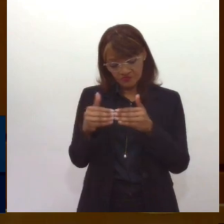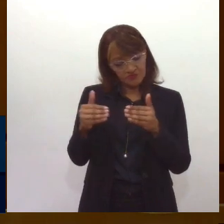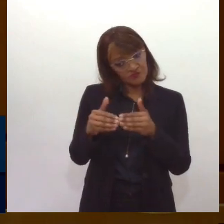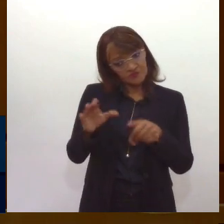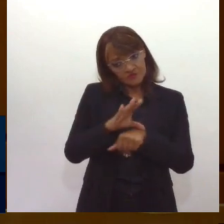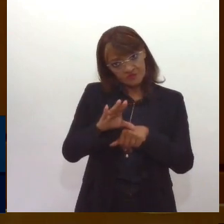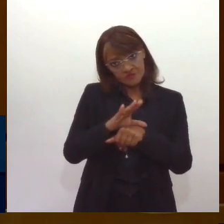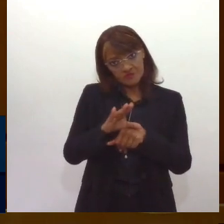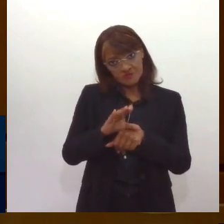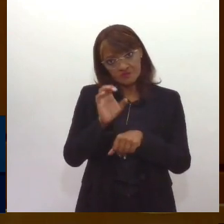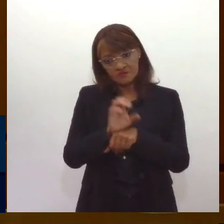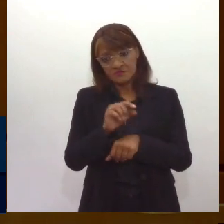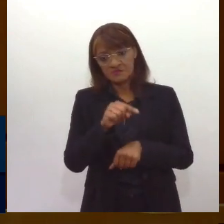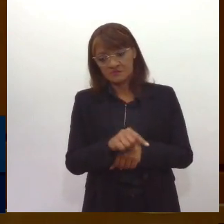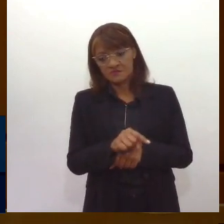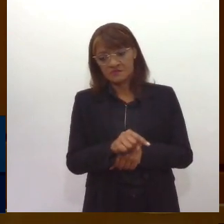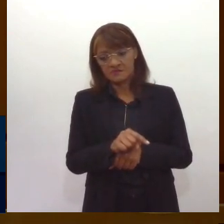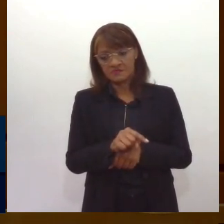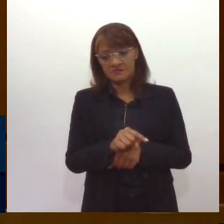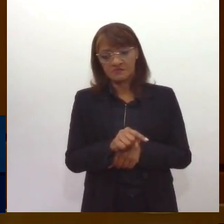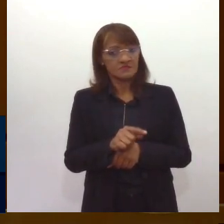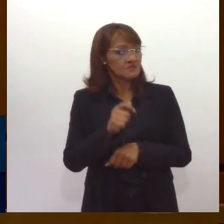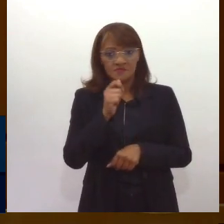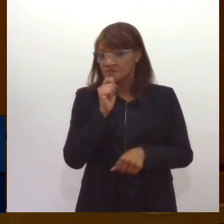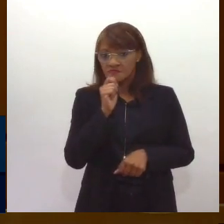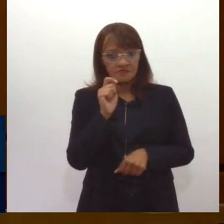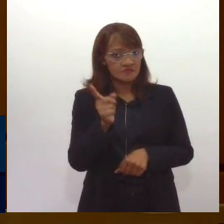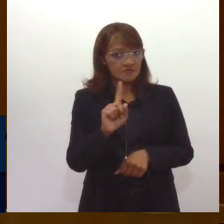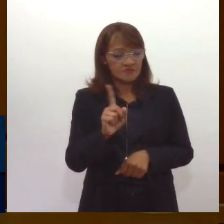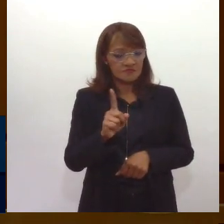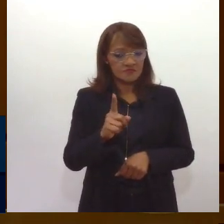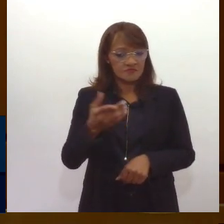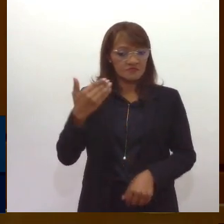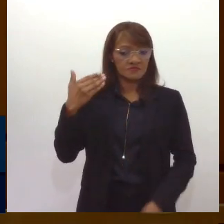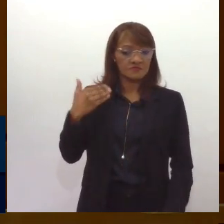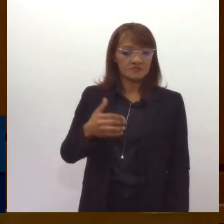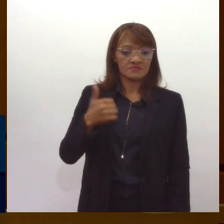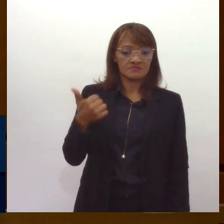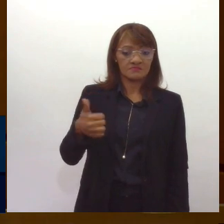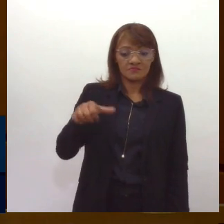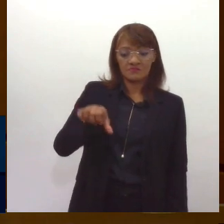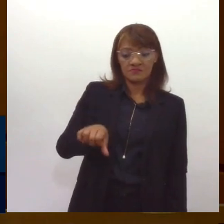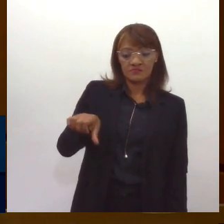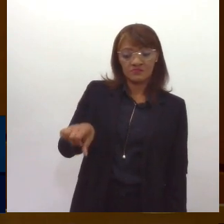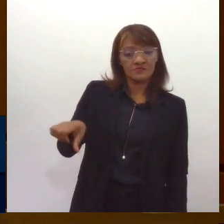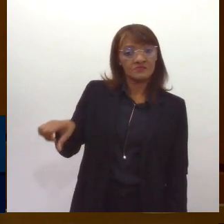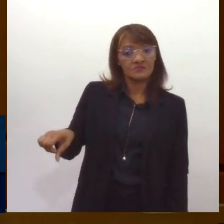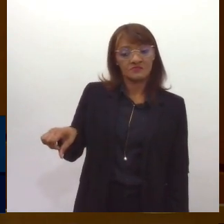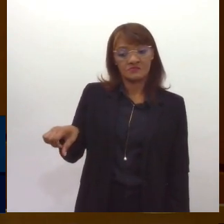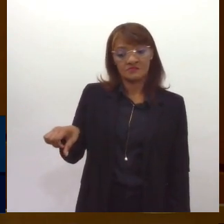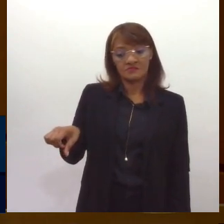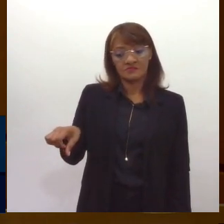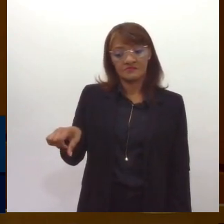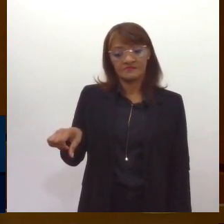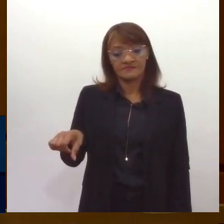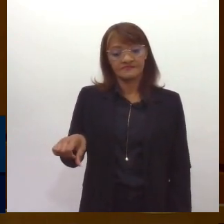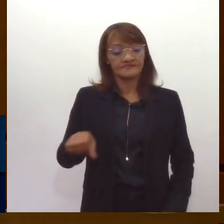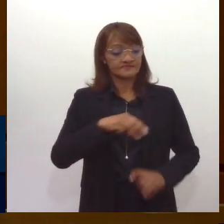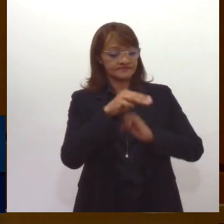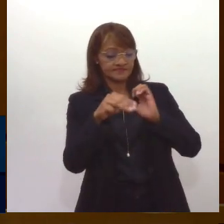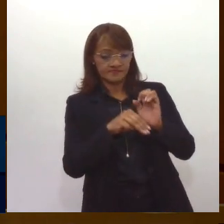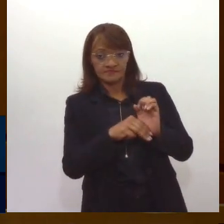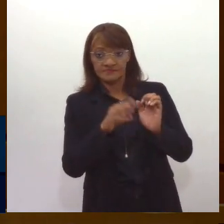foi feito lá atrás, em 1999. Foi feita uma emenda à